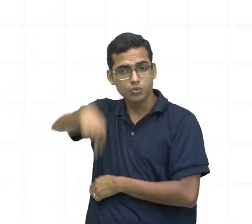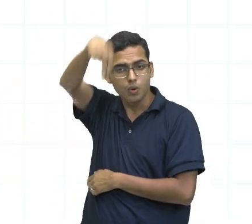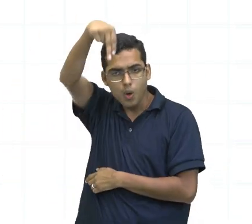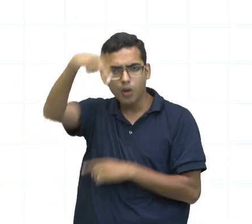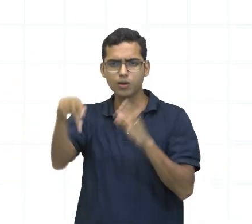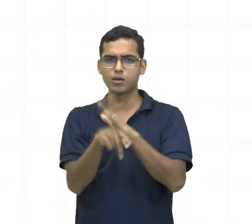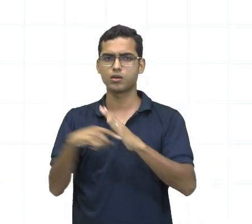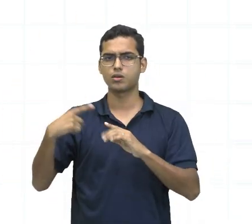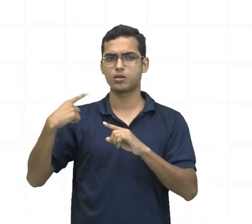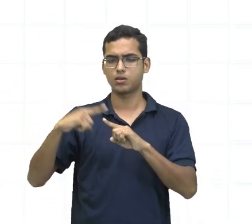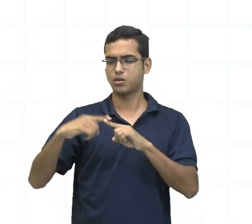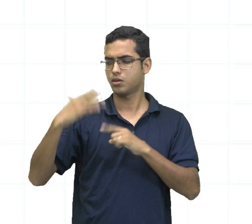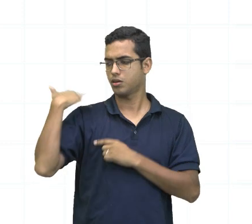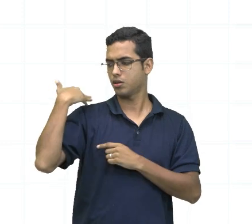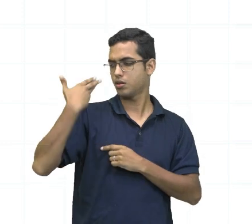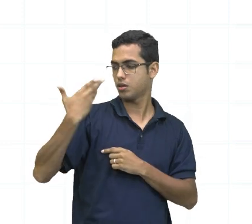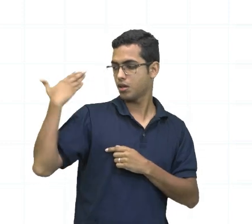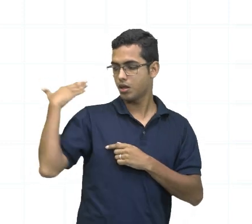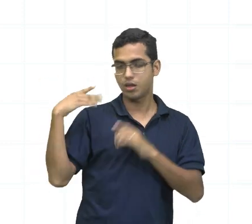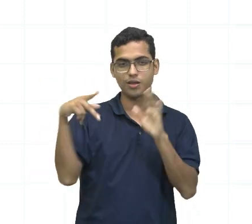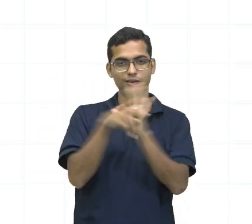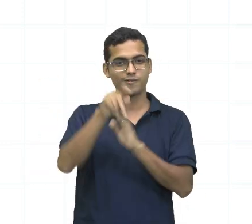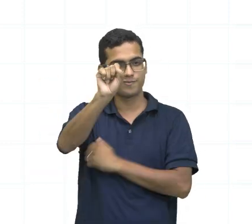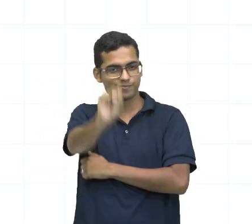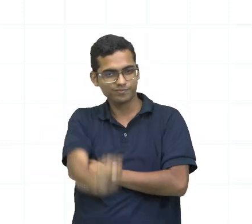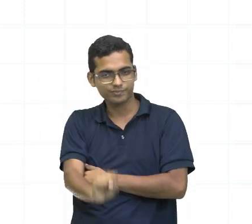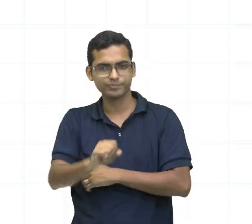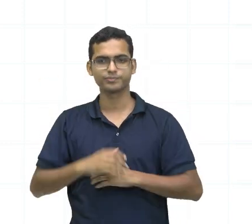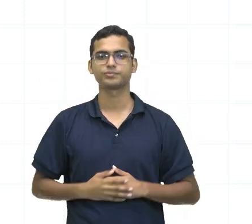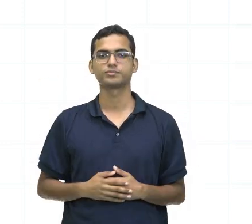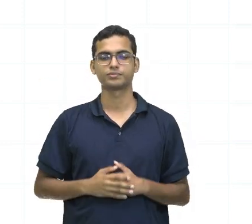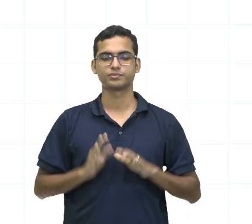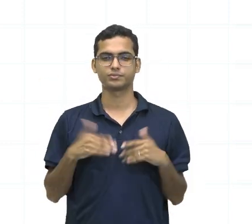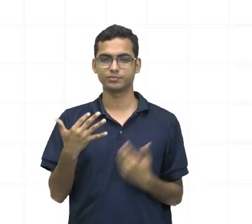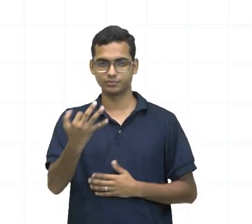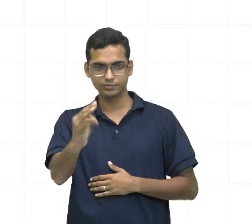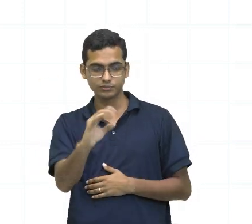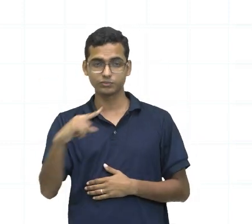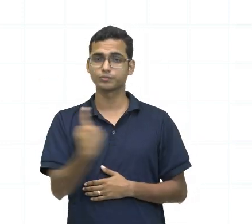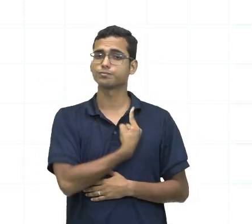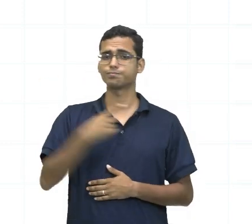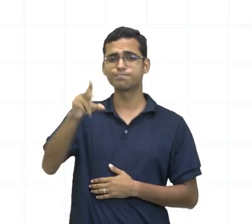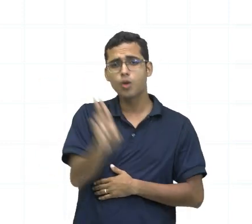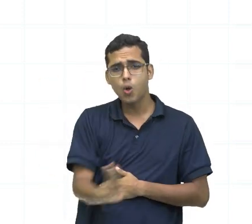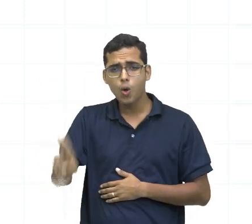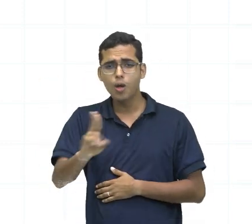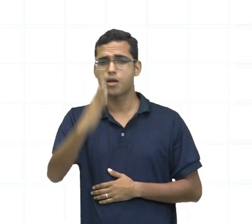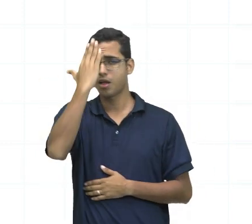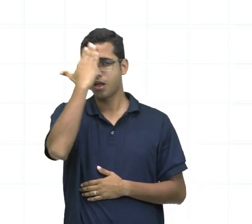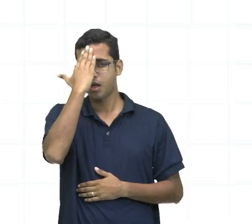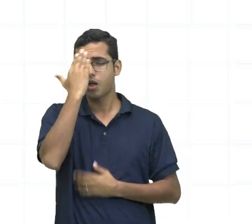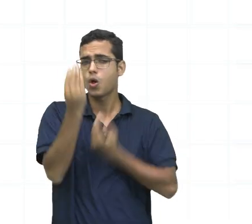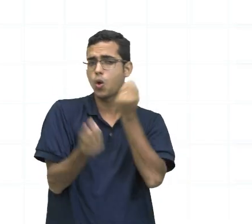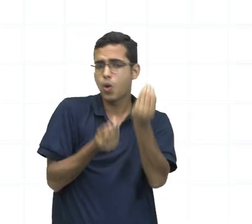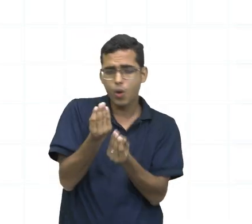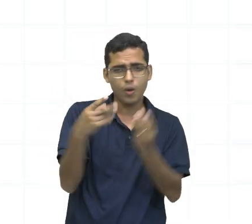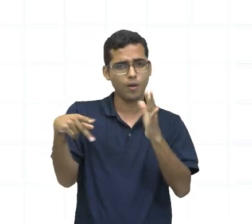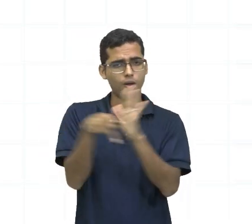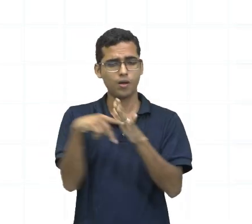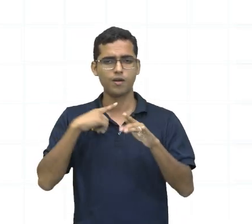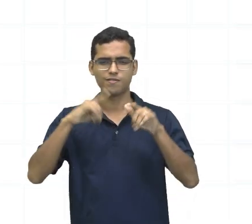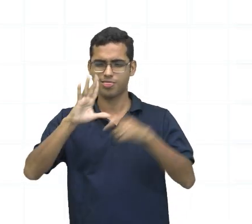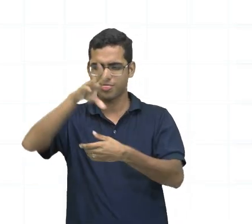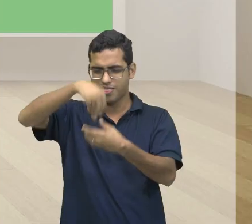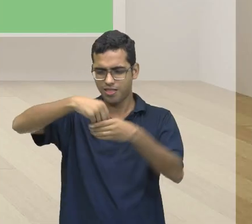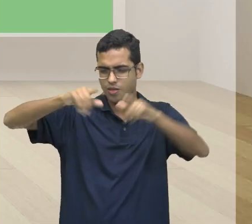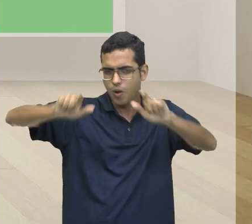ficar o sul. Então, são os pontos cardeais aí que nós utilizamos para a gente se localizar dentro do